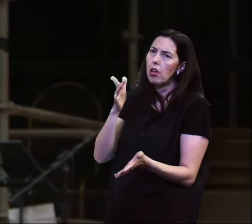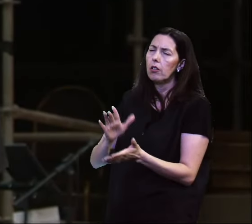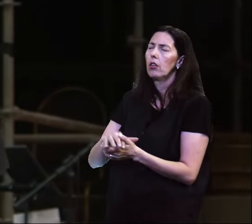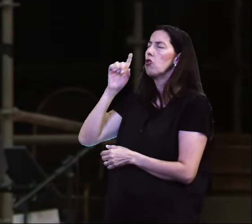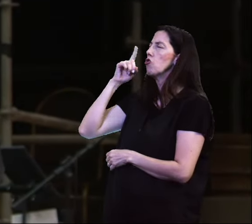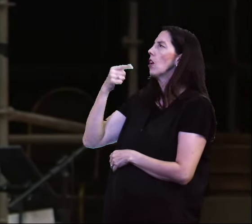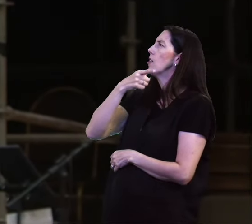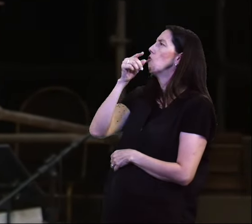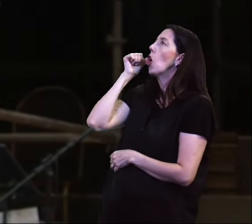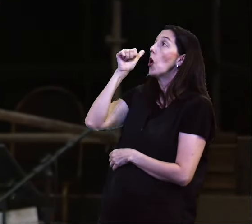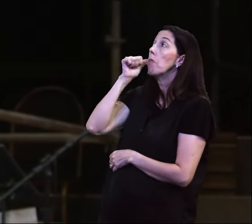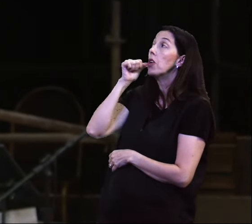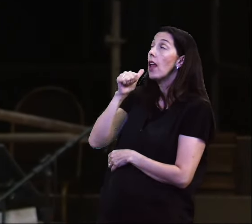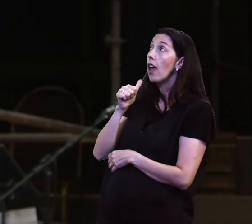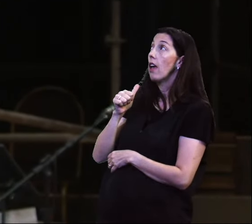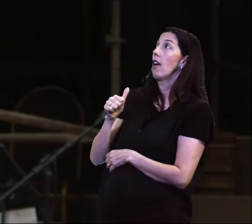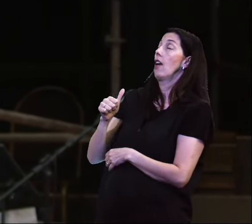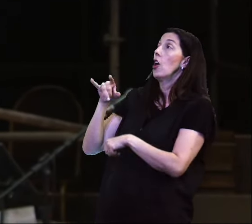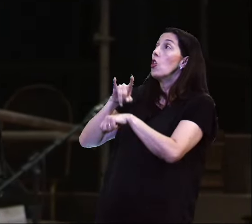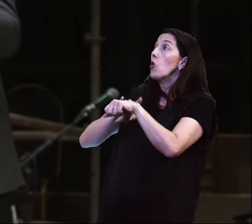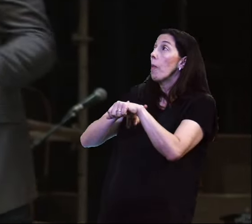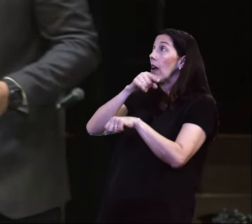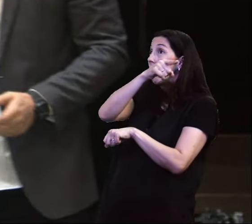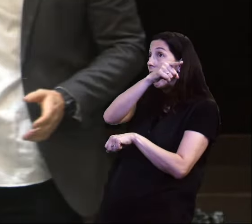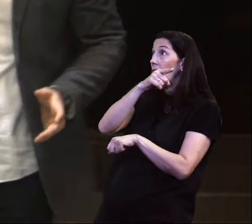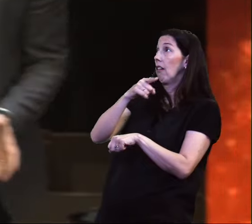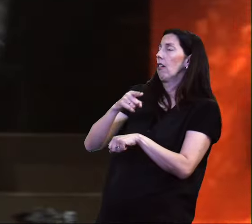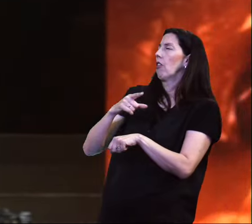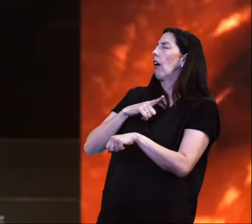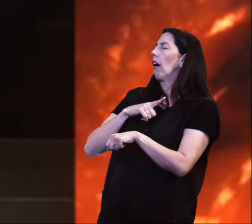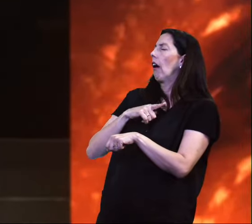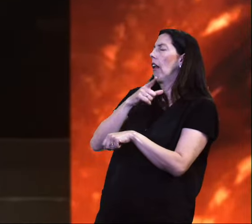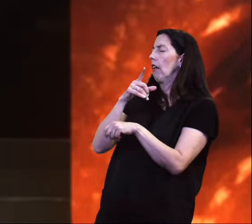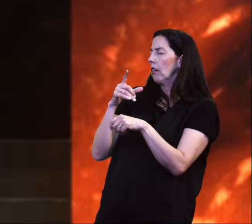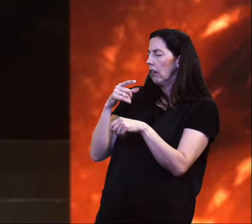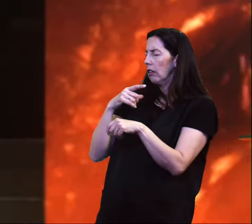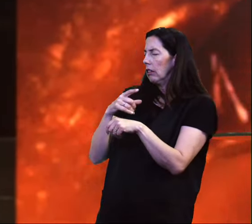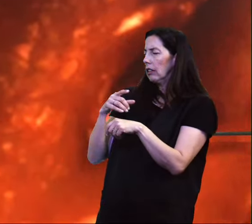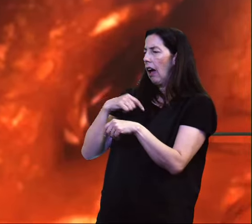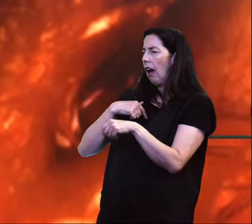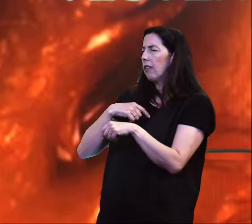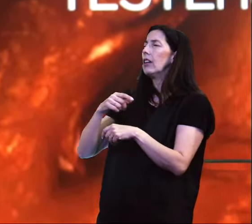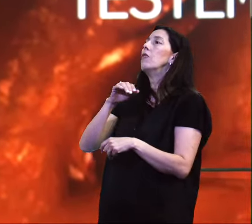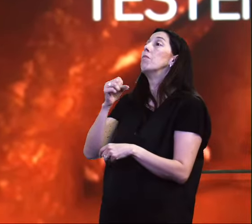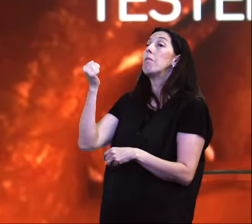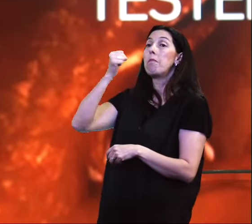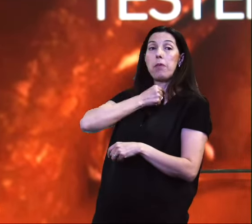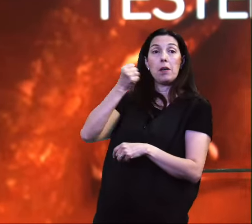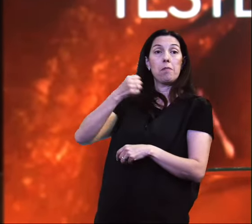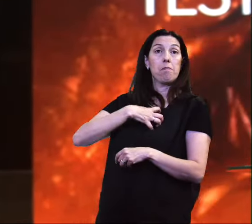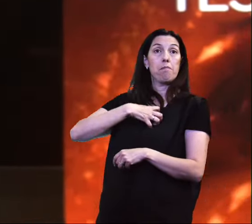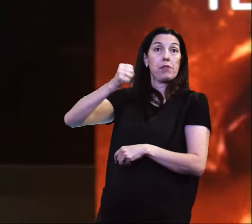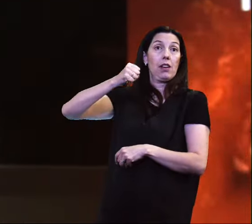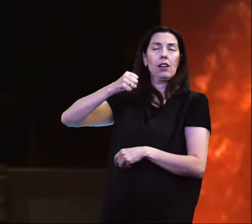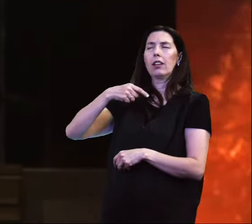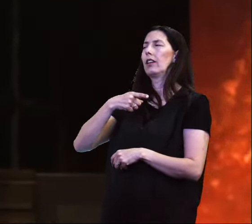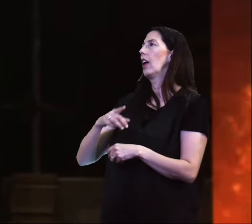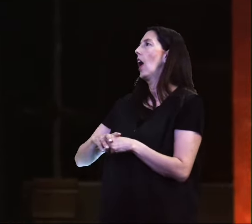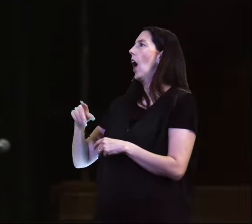no banheiro que queria tirar a sua vida. E então entrou uma moça no banheiro e perguntou, viu que ela estava batida, começou a falar com ela.